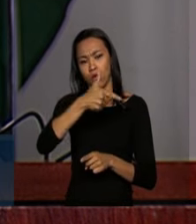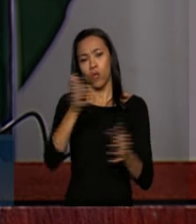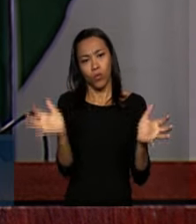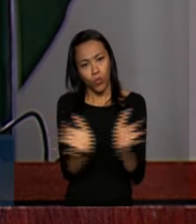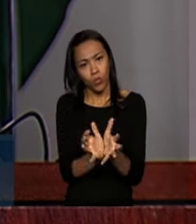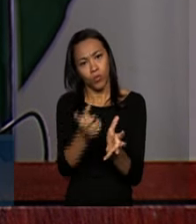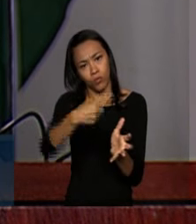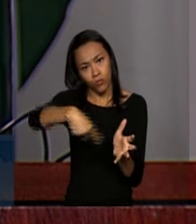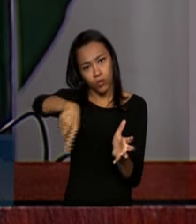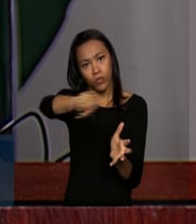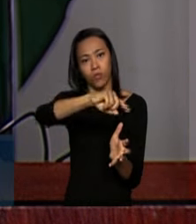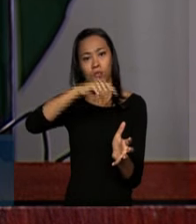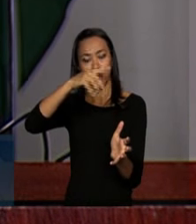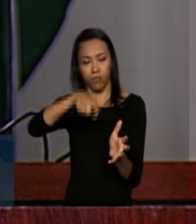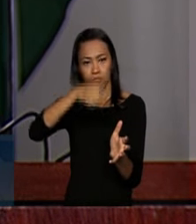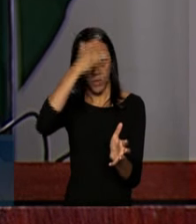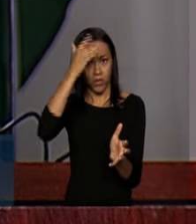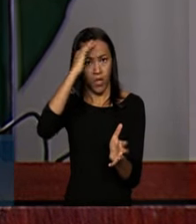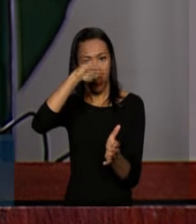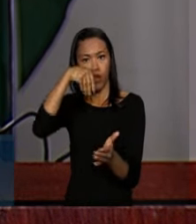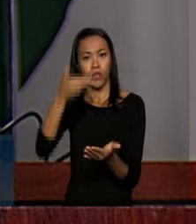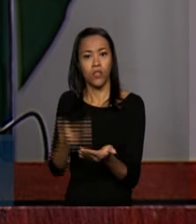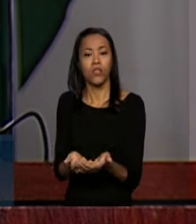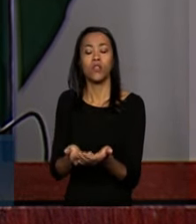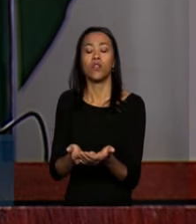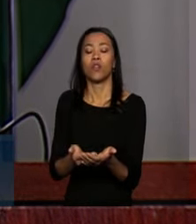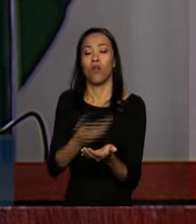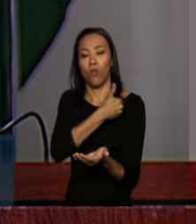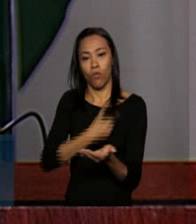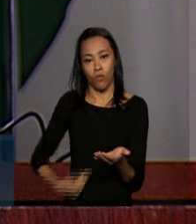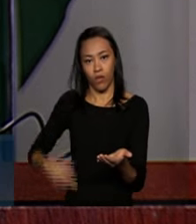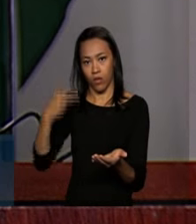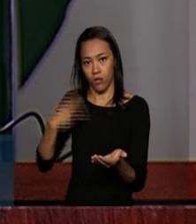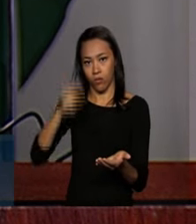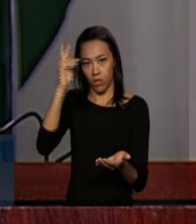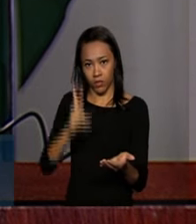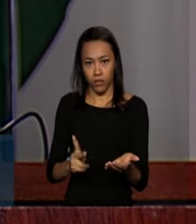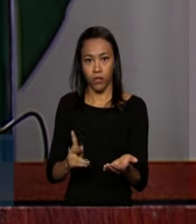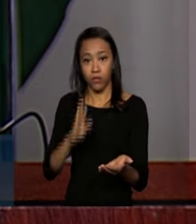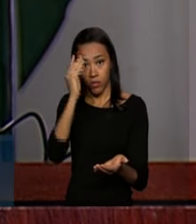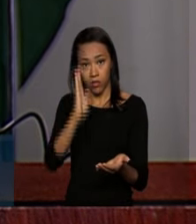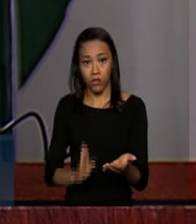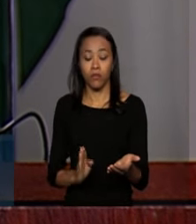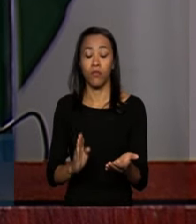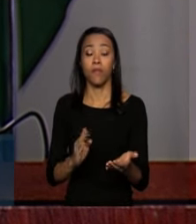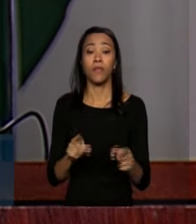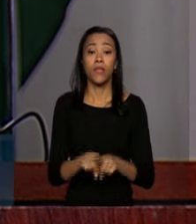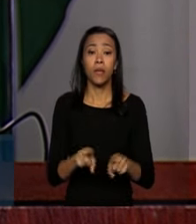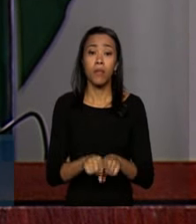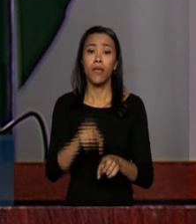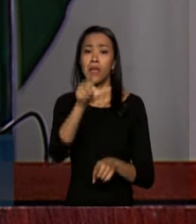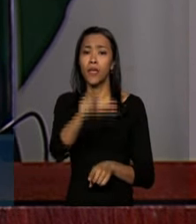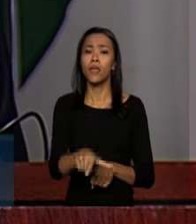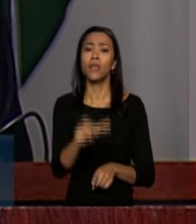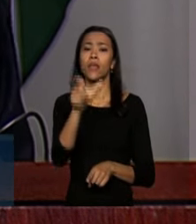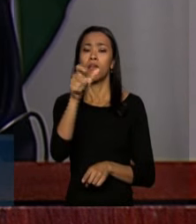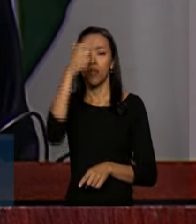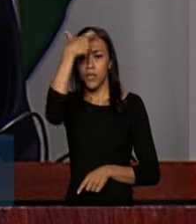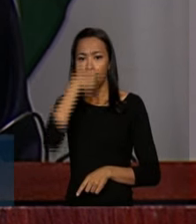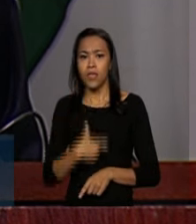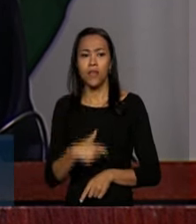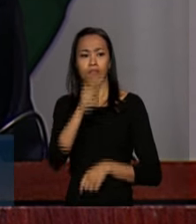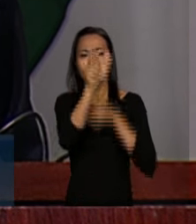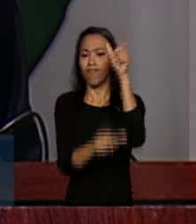diplomático acreditados junto ao governo brasileiro, excelentíssimos senhores embaixadores aposentados aqui presentes,